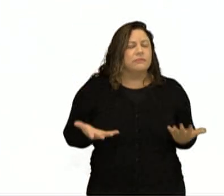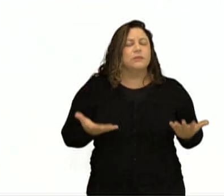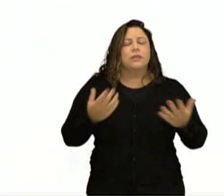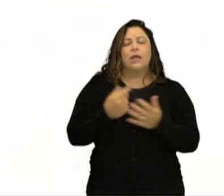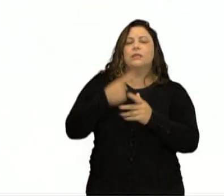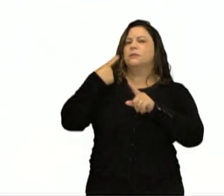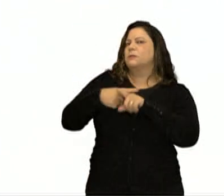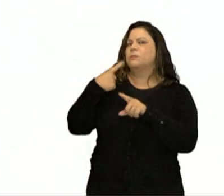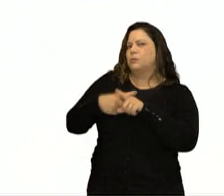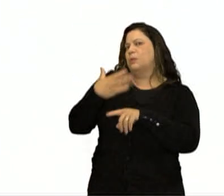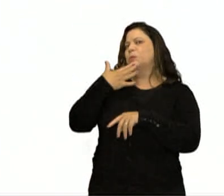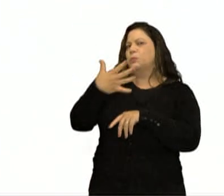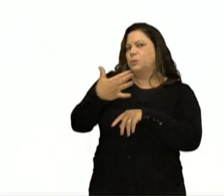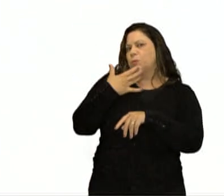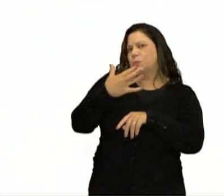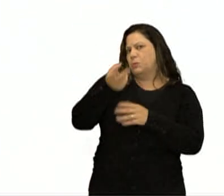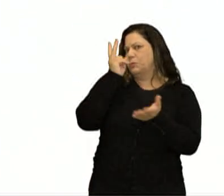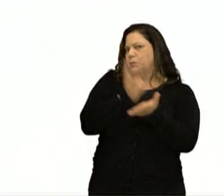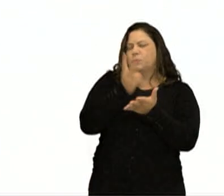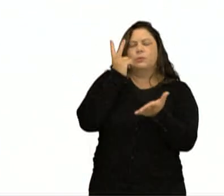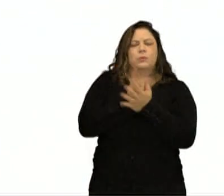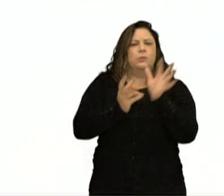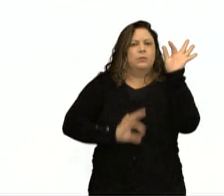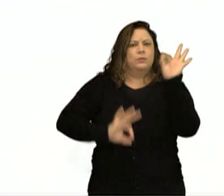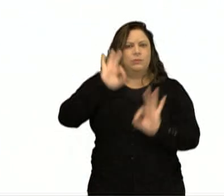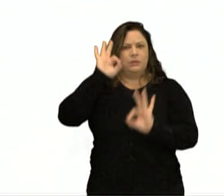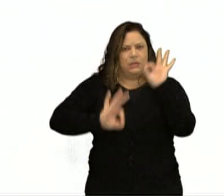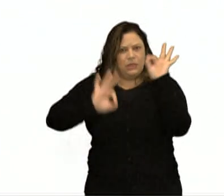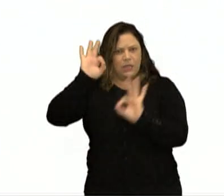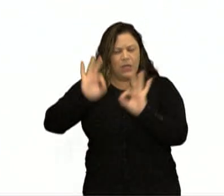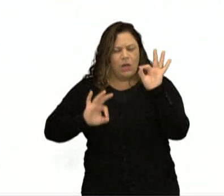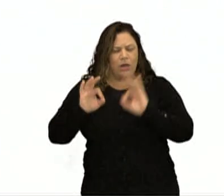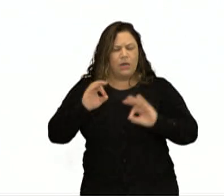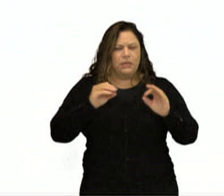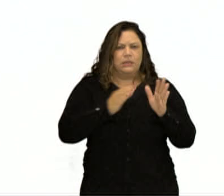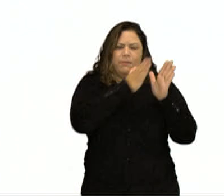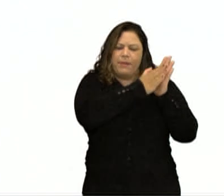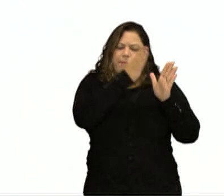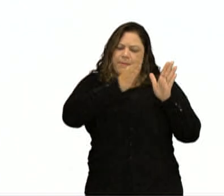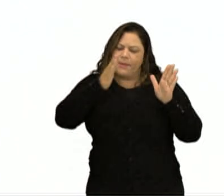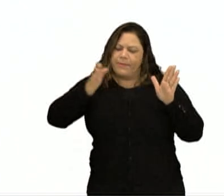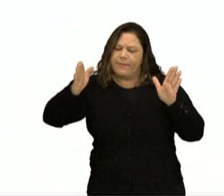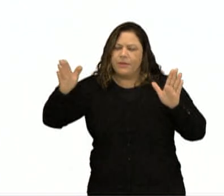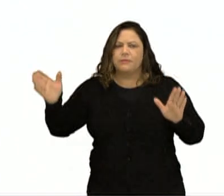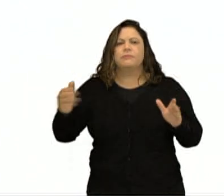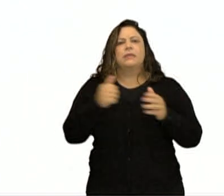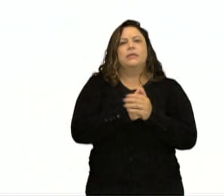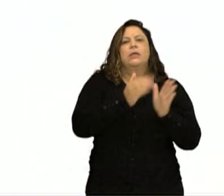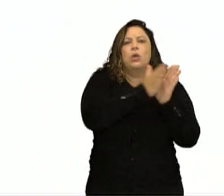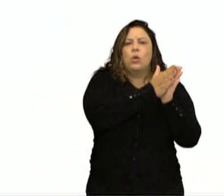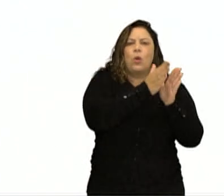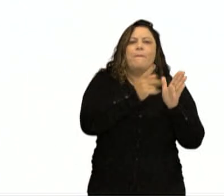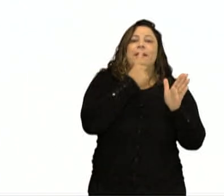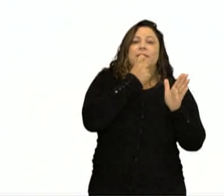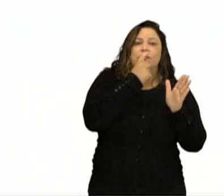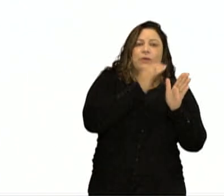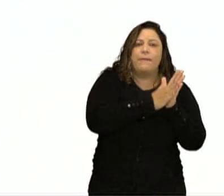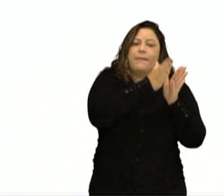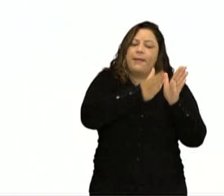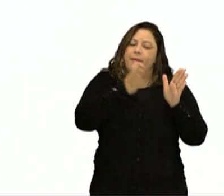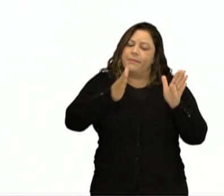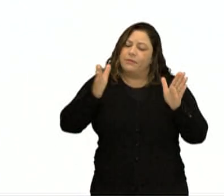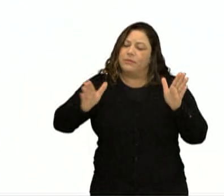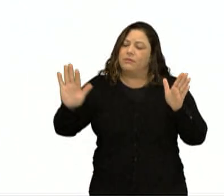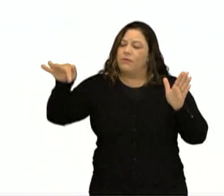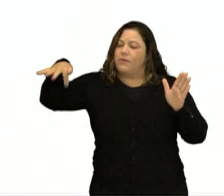que as suas cores sempre se organizam na mesma ordem? Pessoal, sempre na mesma ordem, né? Ela começa lá com vermelho e ela